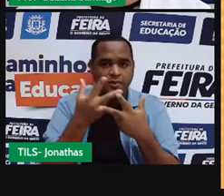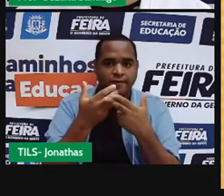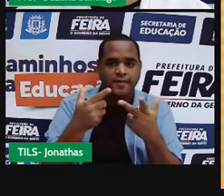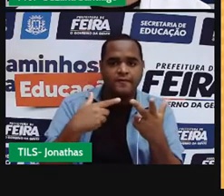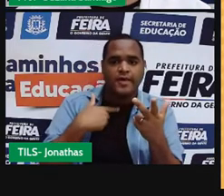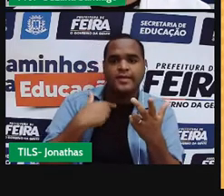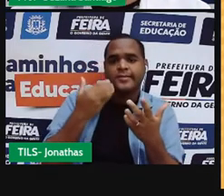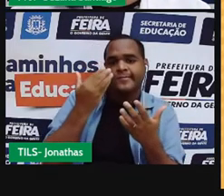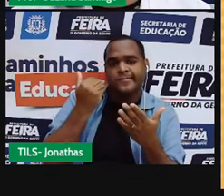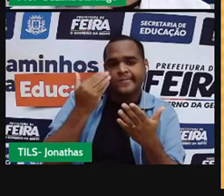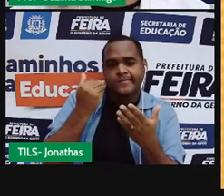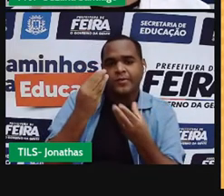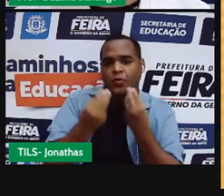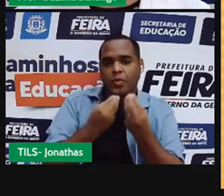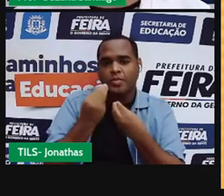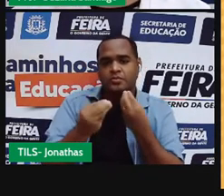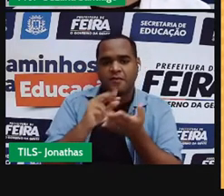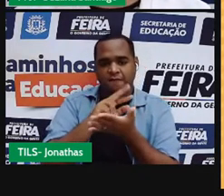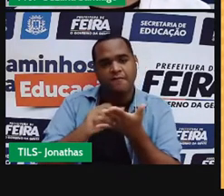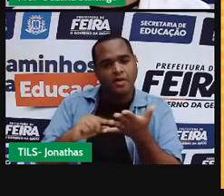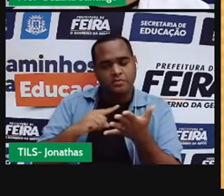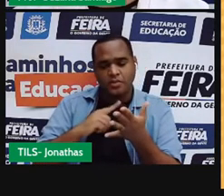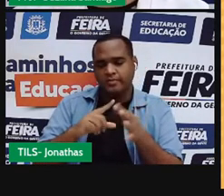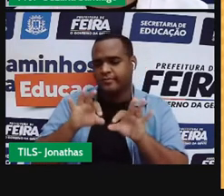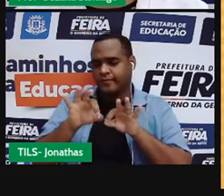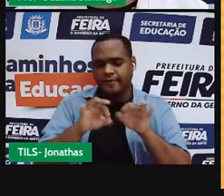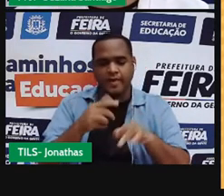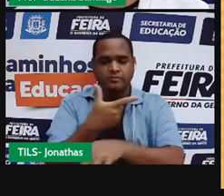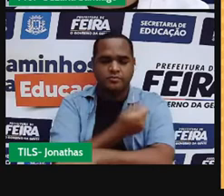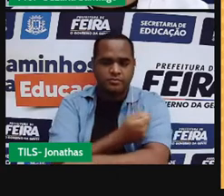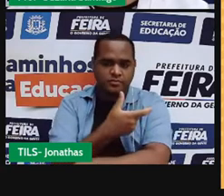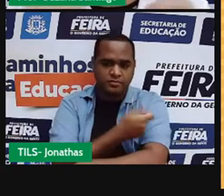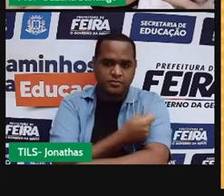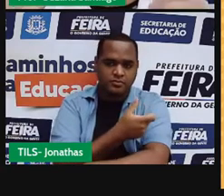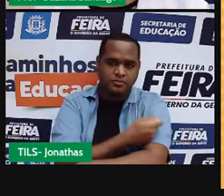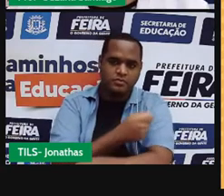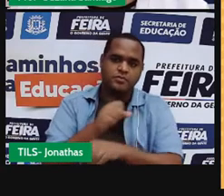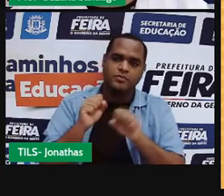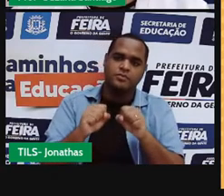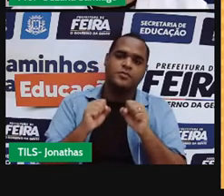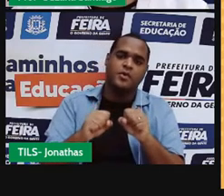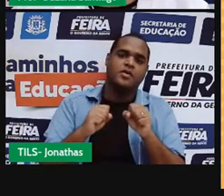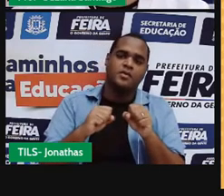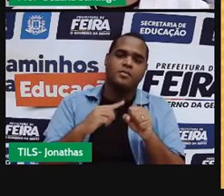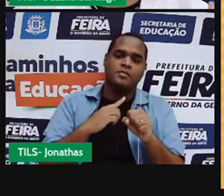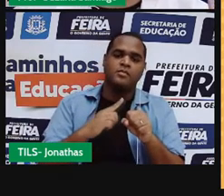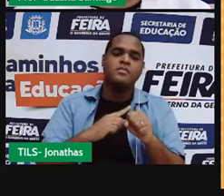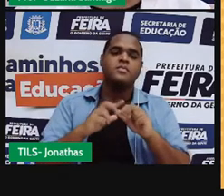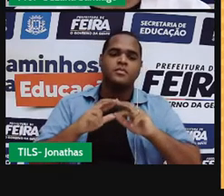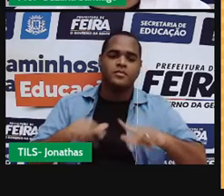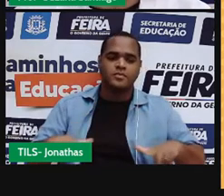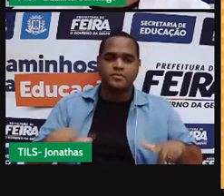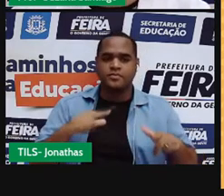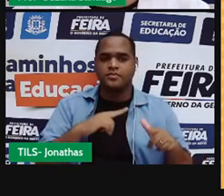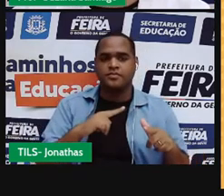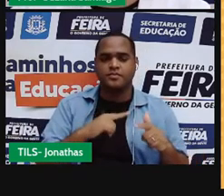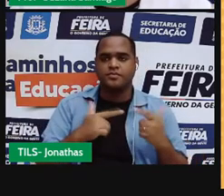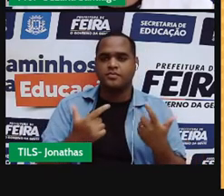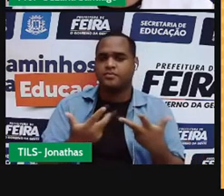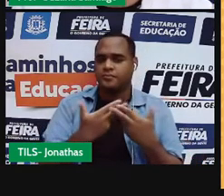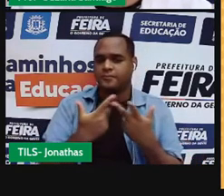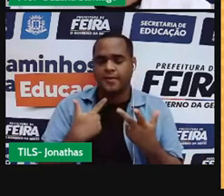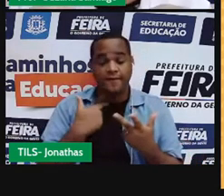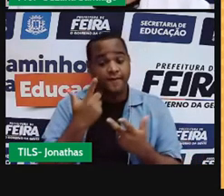para fazer uma vacina, porque existem vários tipos de vacinas, tá certo? Vários métodos diferentes para a produção de vacinas. Então, eles